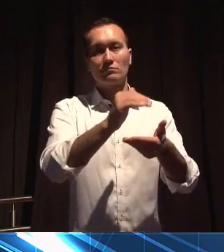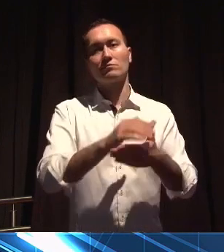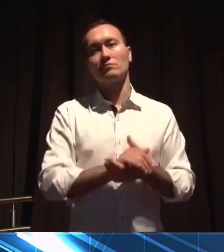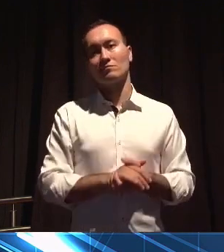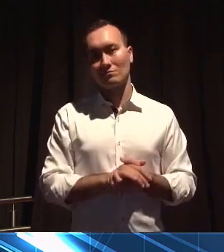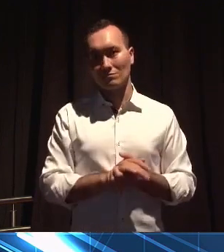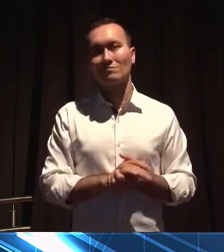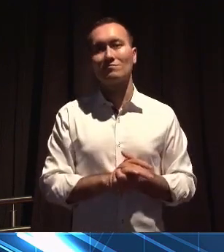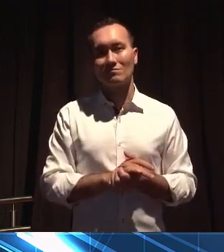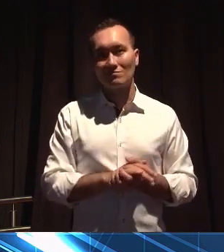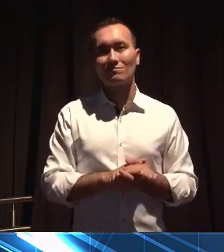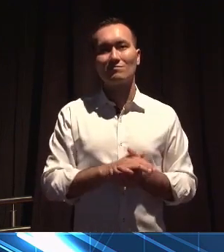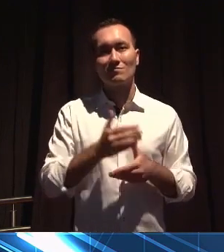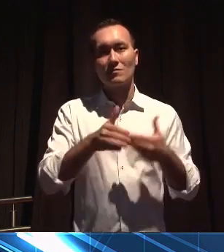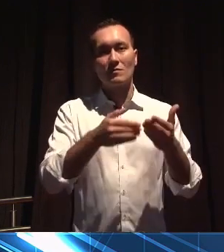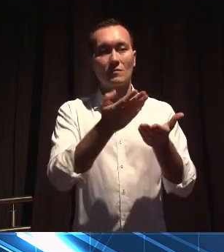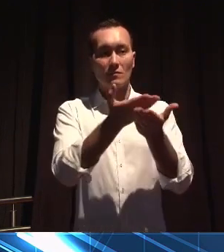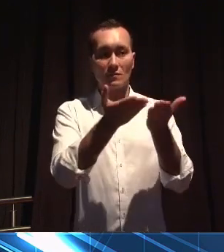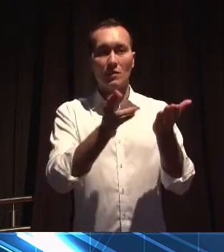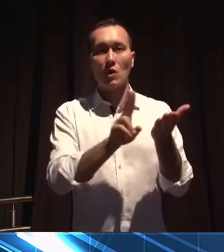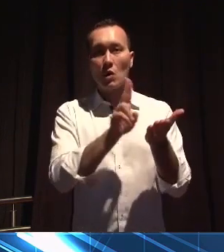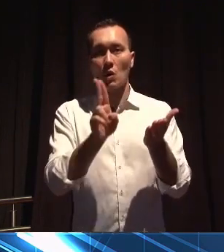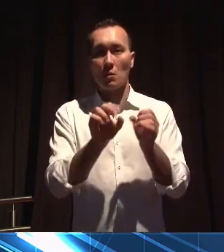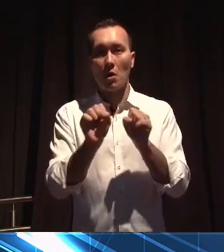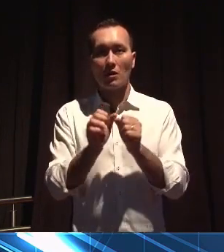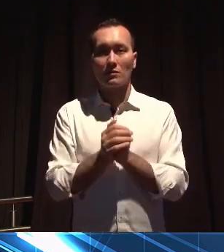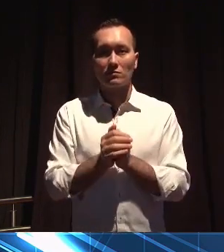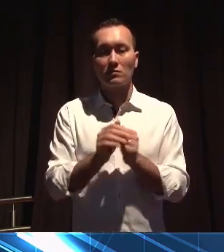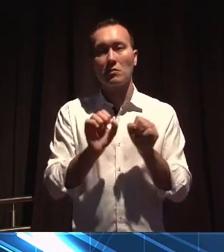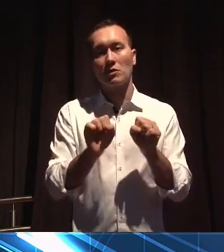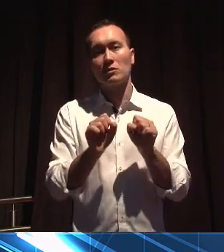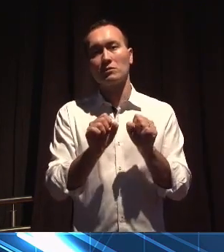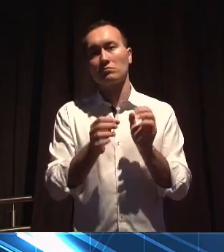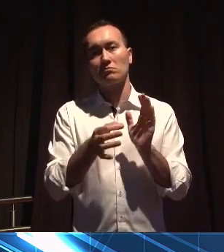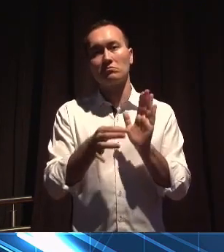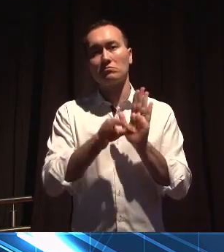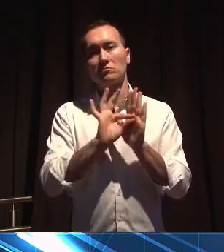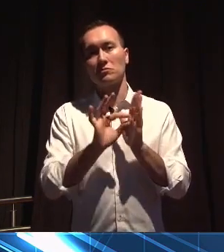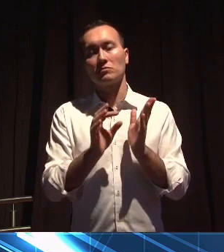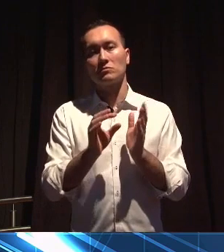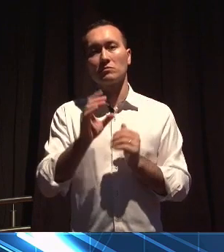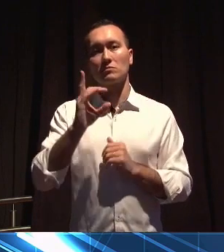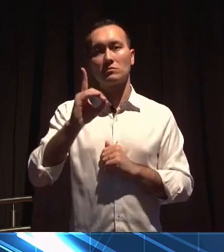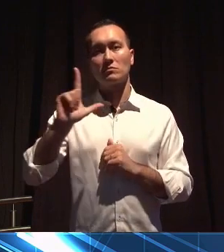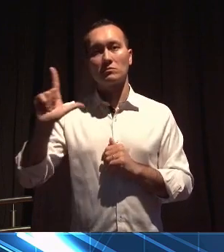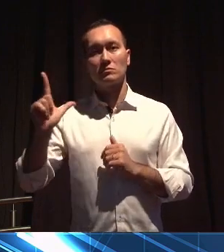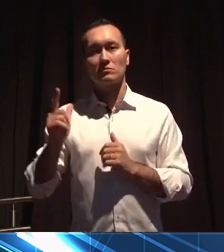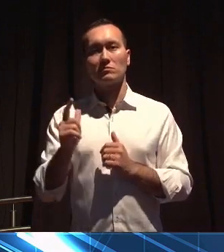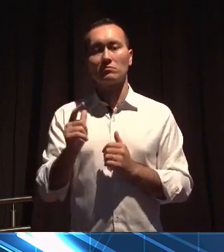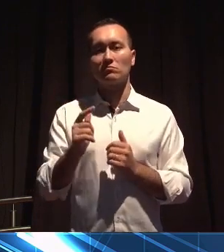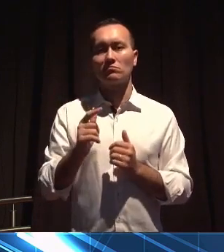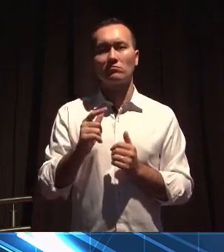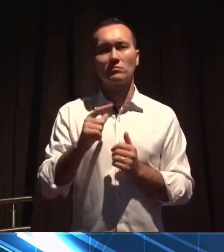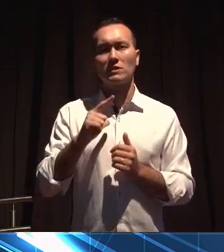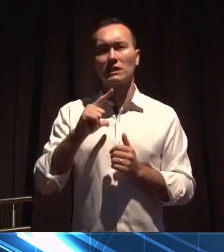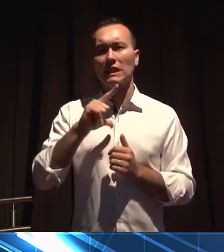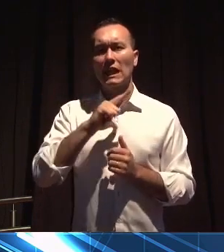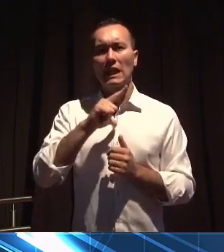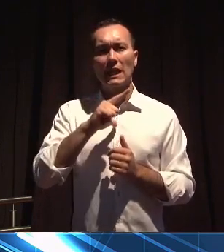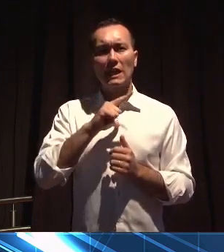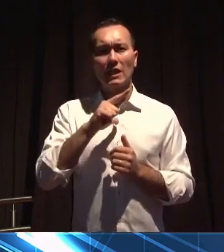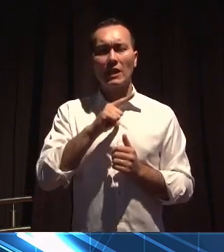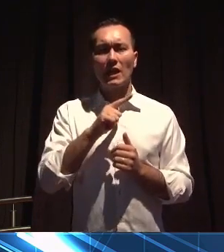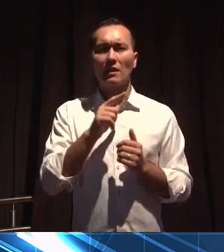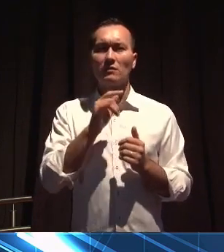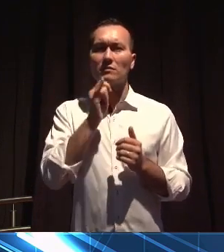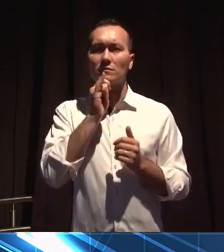jarro uma DL no mundo java do outlet né então eh tem a ver com plugins na verdade Opa inclusive original e aí